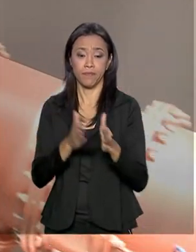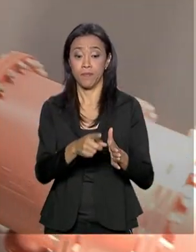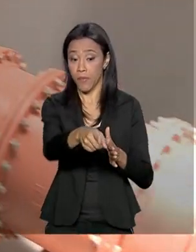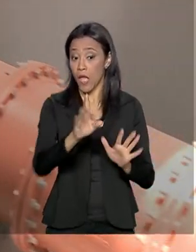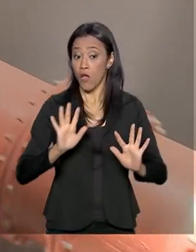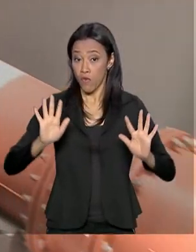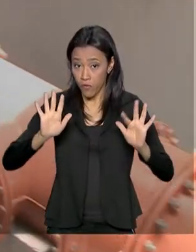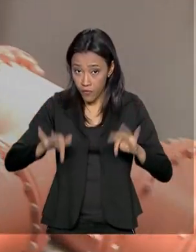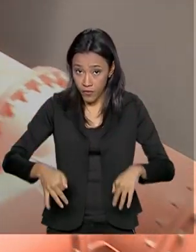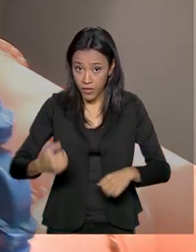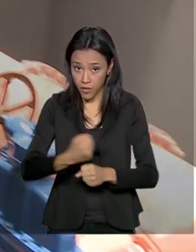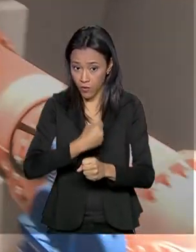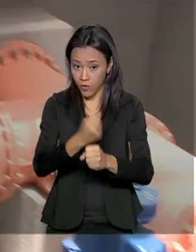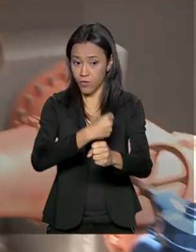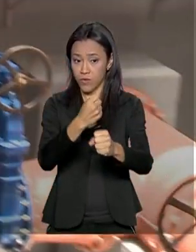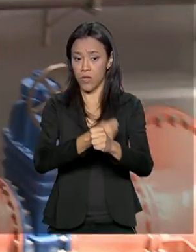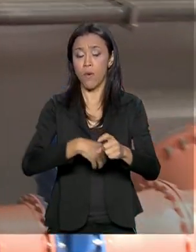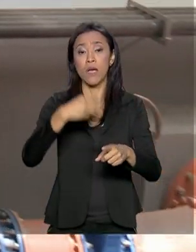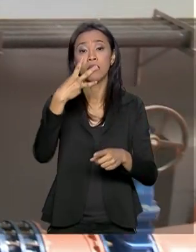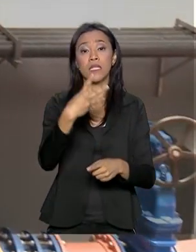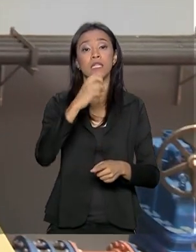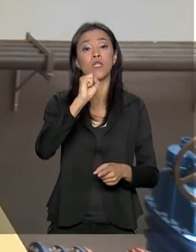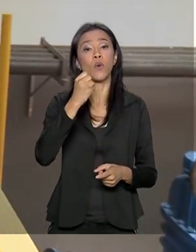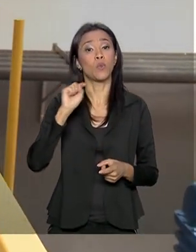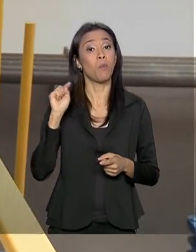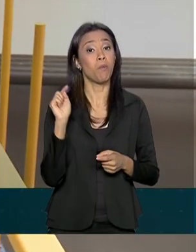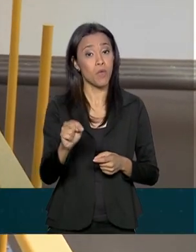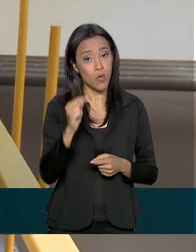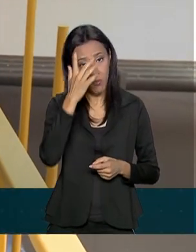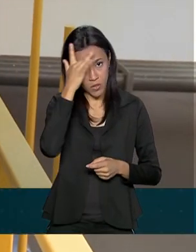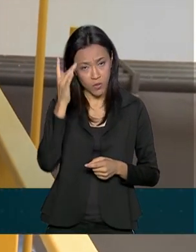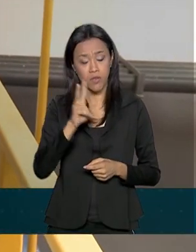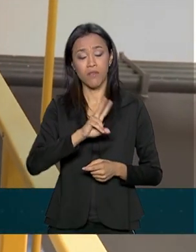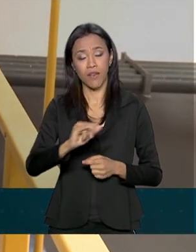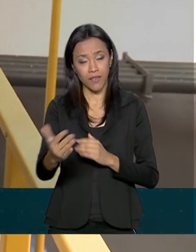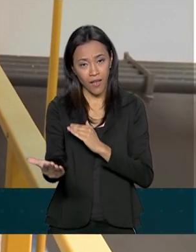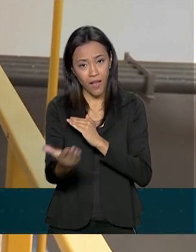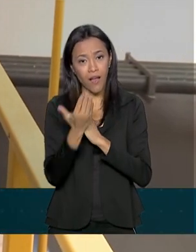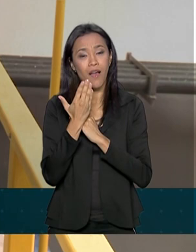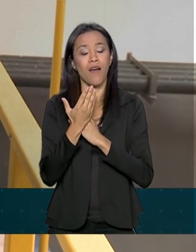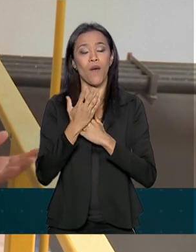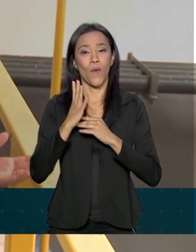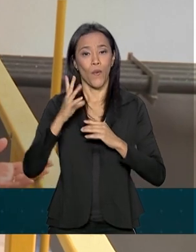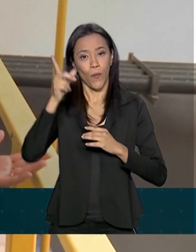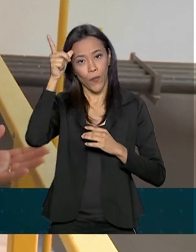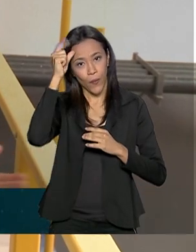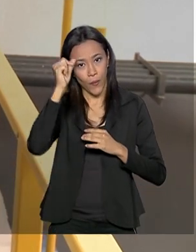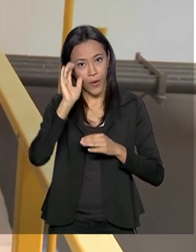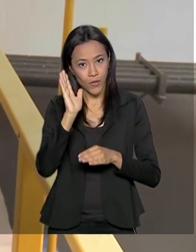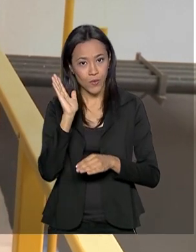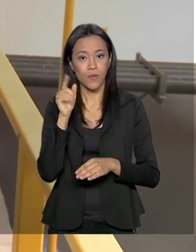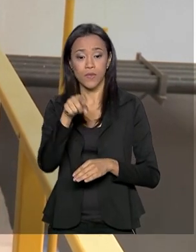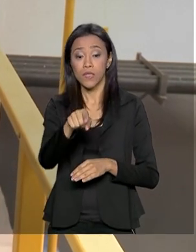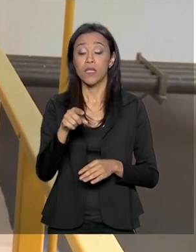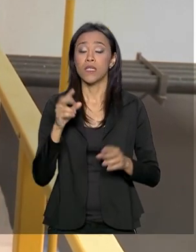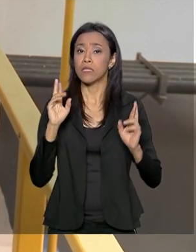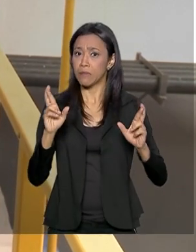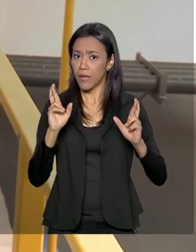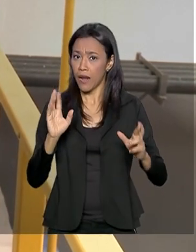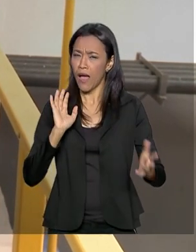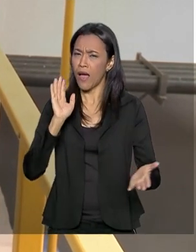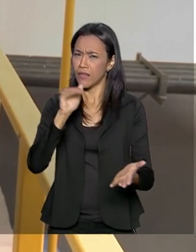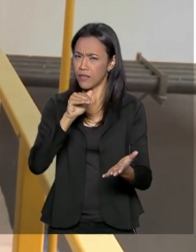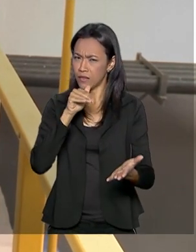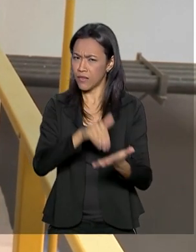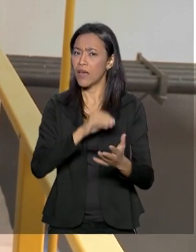etapa das obras, 38 mil pessoas serão beneficiadas em 7 bairros de Boa Vista. A expectativa é que até o ano que vem,